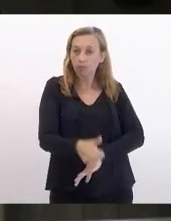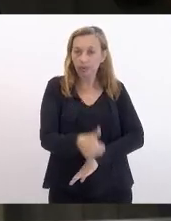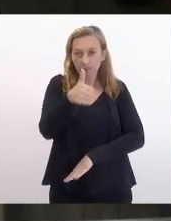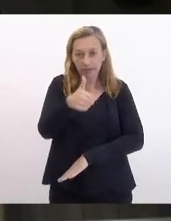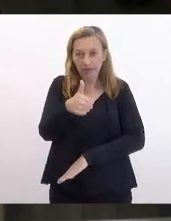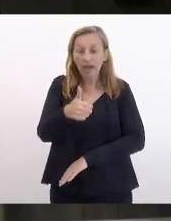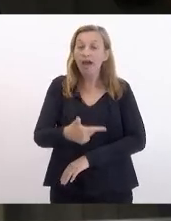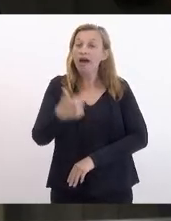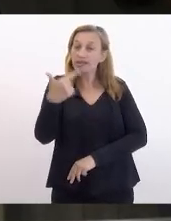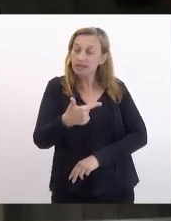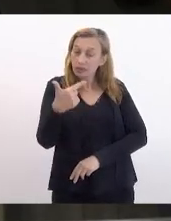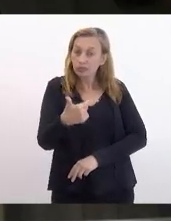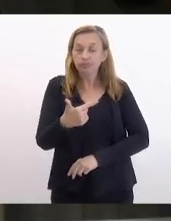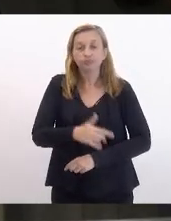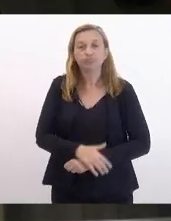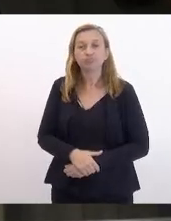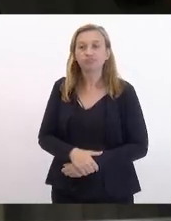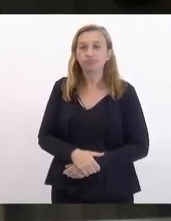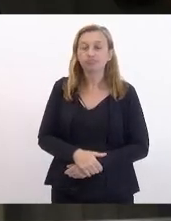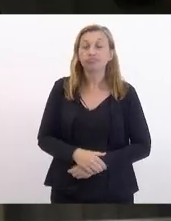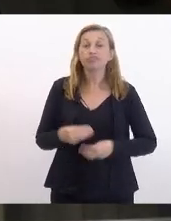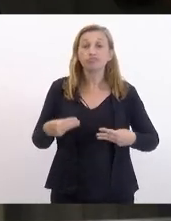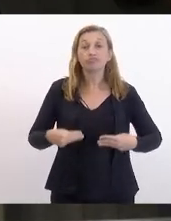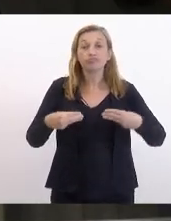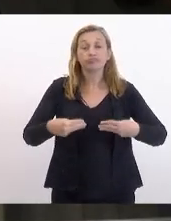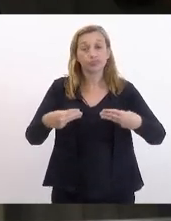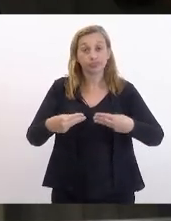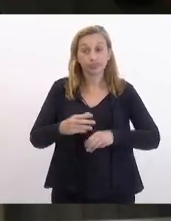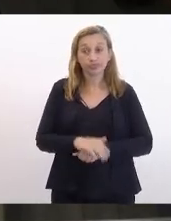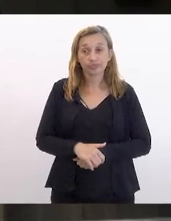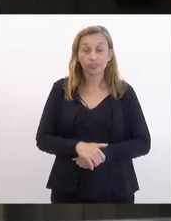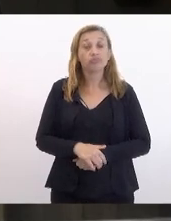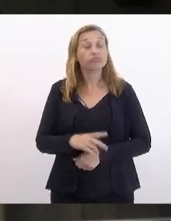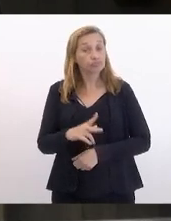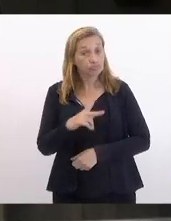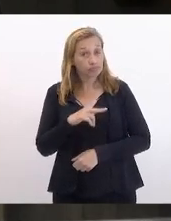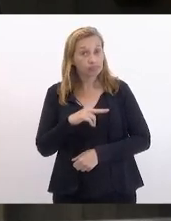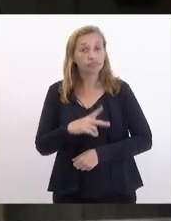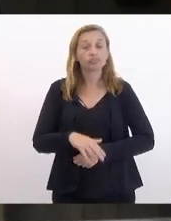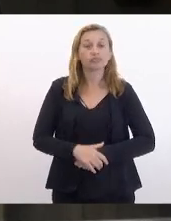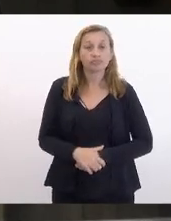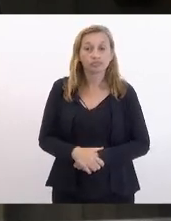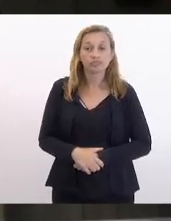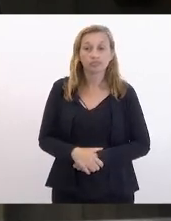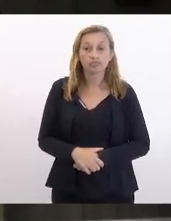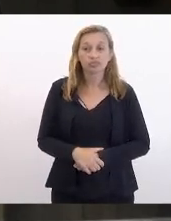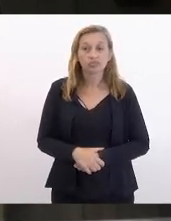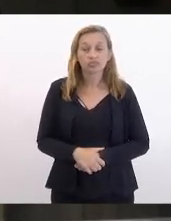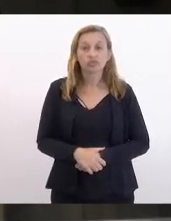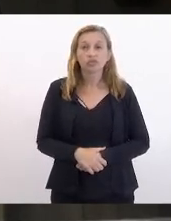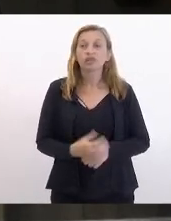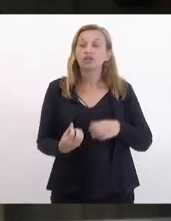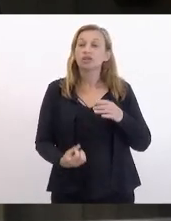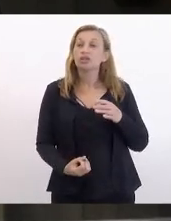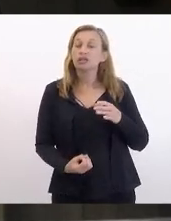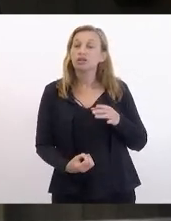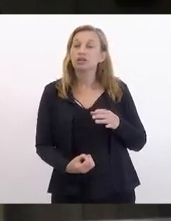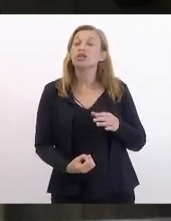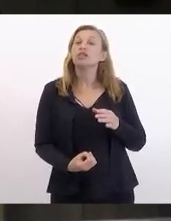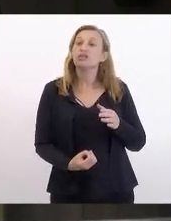a segunda coisa é o ministério ele mesmo formalizar uma